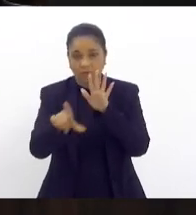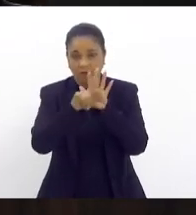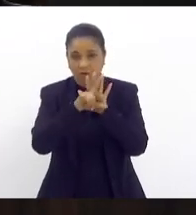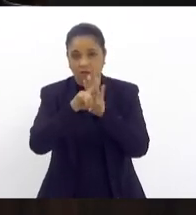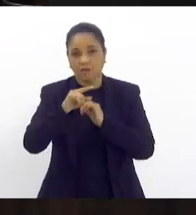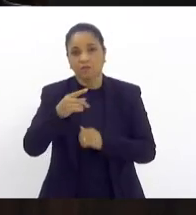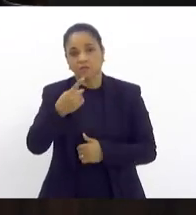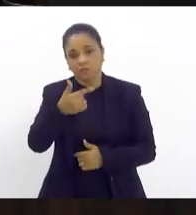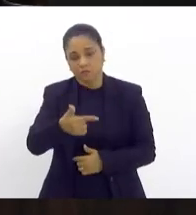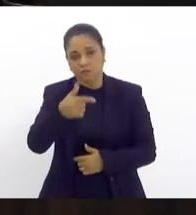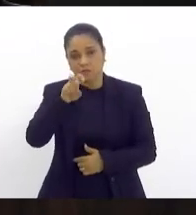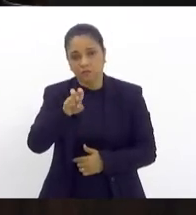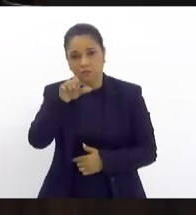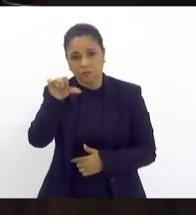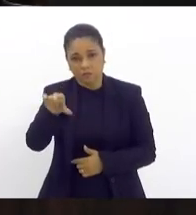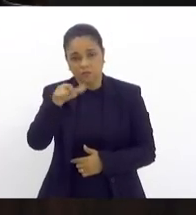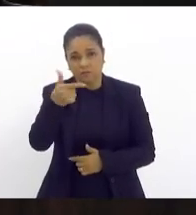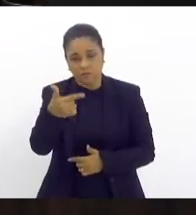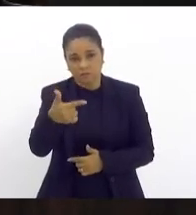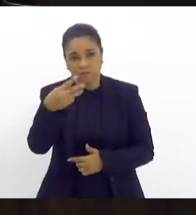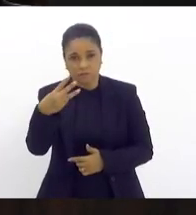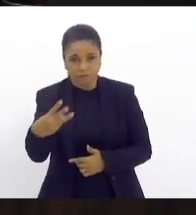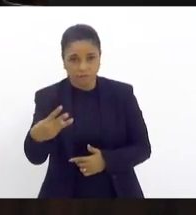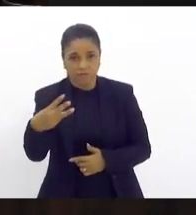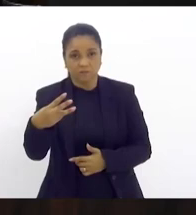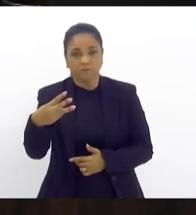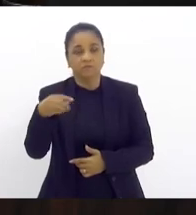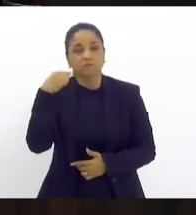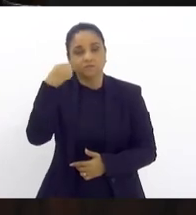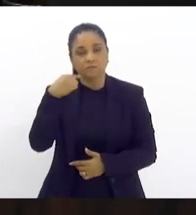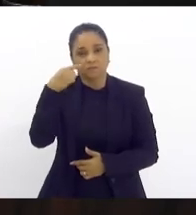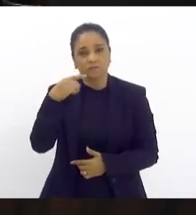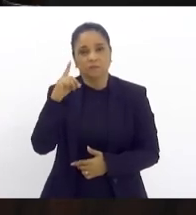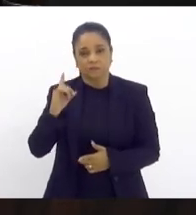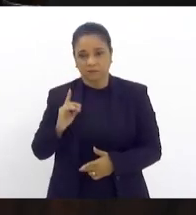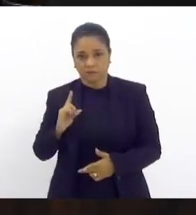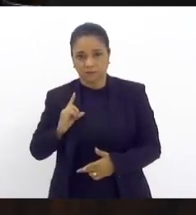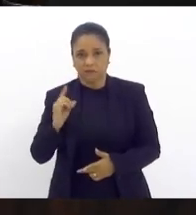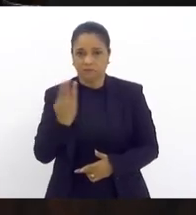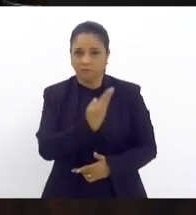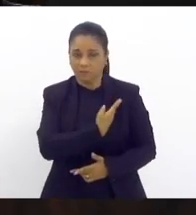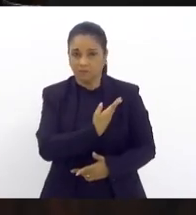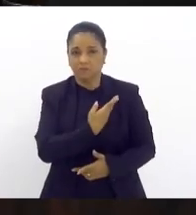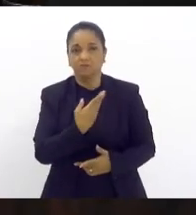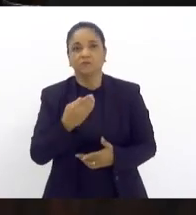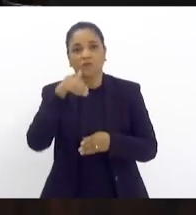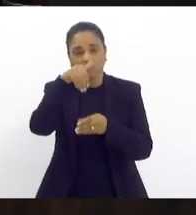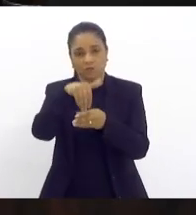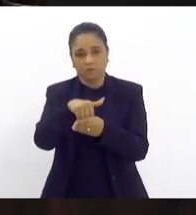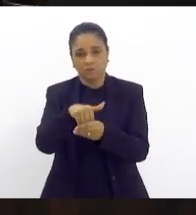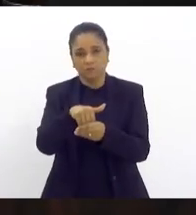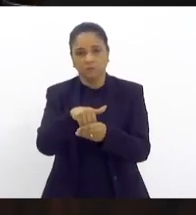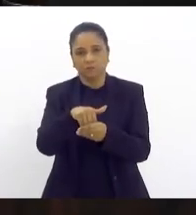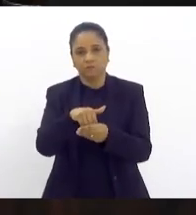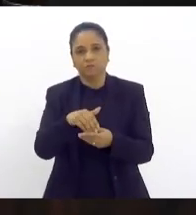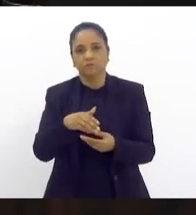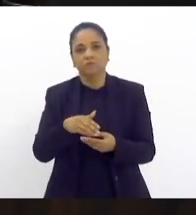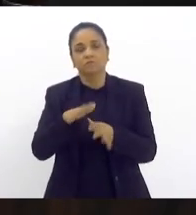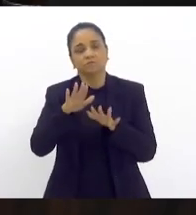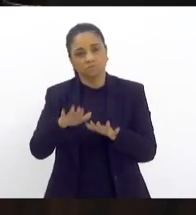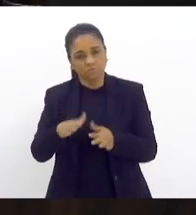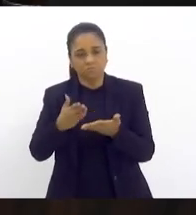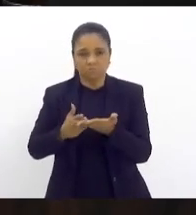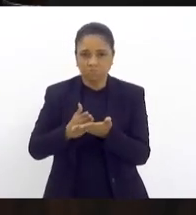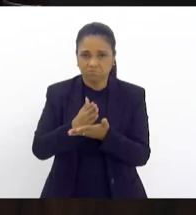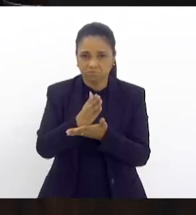número 259 do ano de 2023 que a autoria da deputada Dani balber em votação aprovado